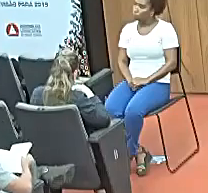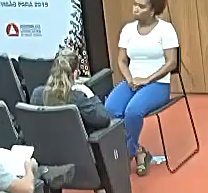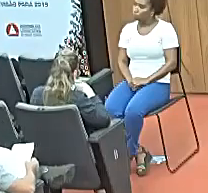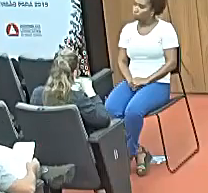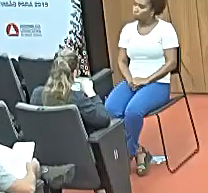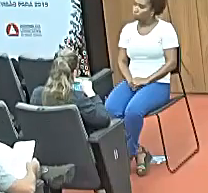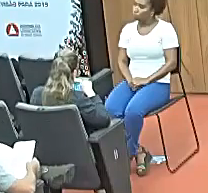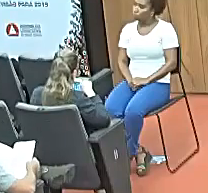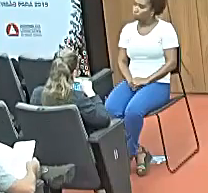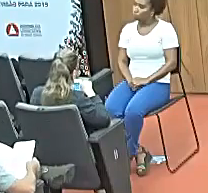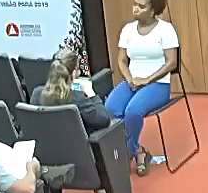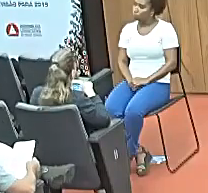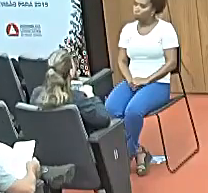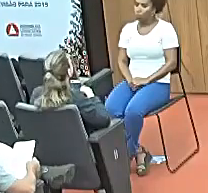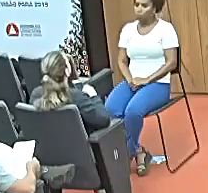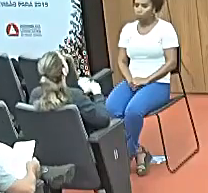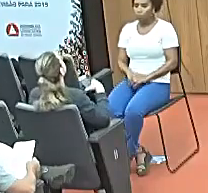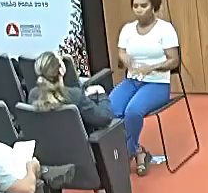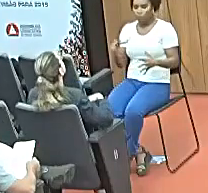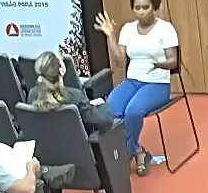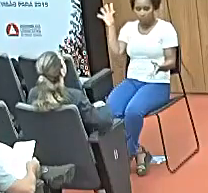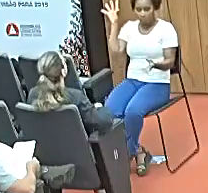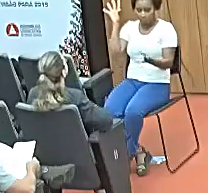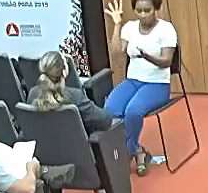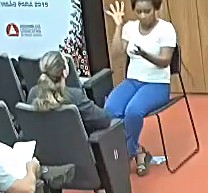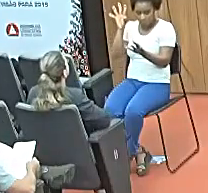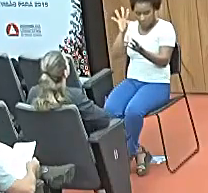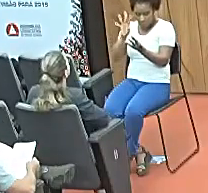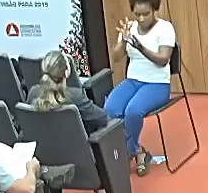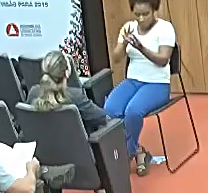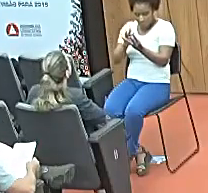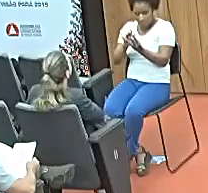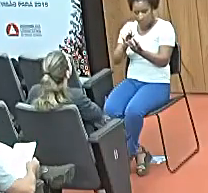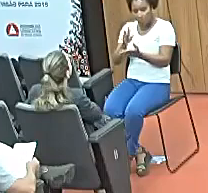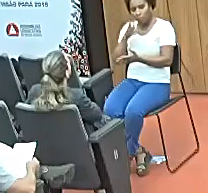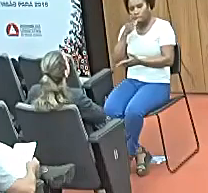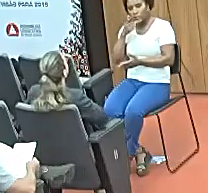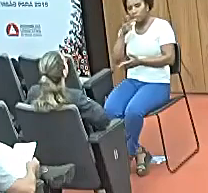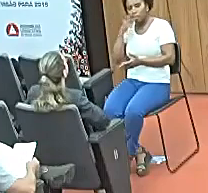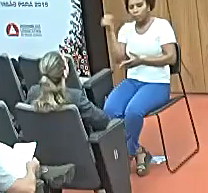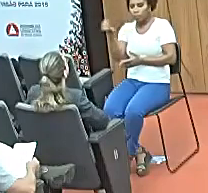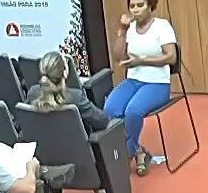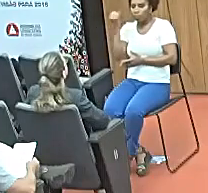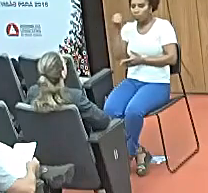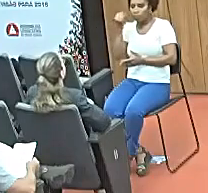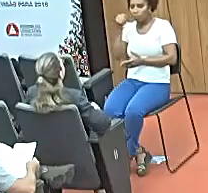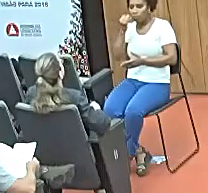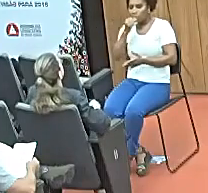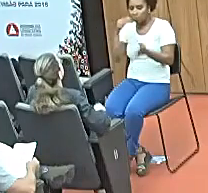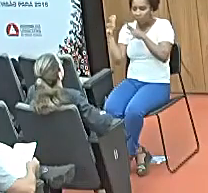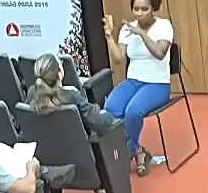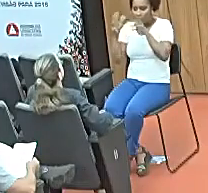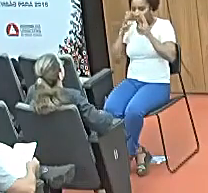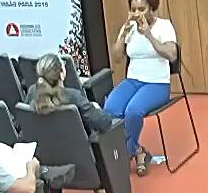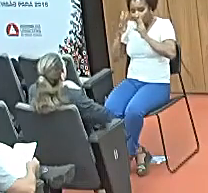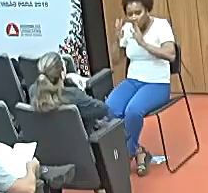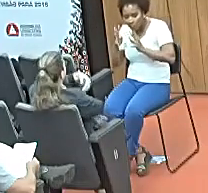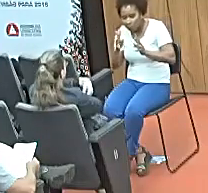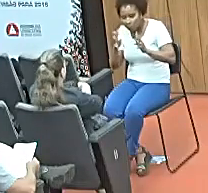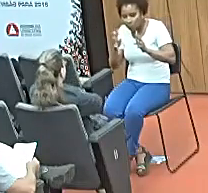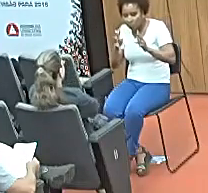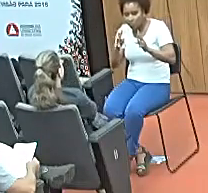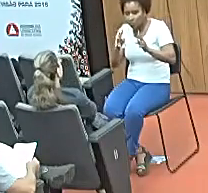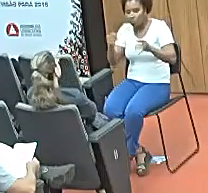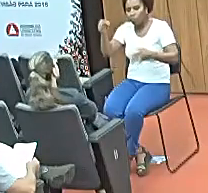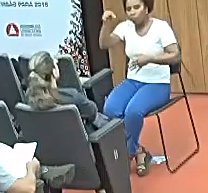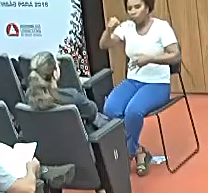conta a gente sabe disso há muito tempo que eles não têm dado conta do número de pacientes que chegam e muitas vezes não conseguem dar sequer a